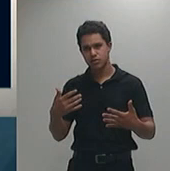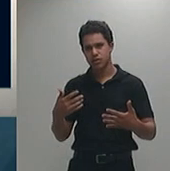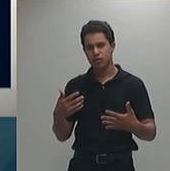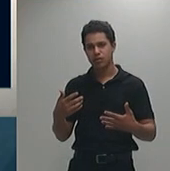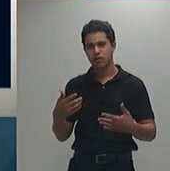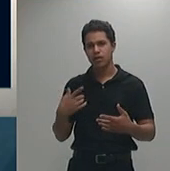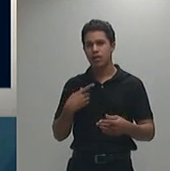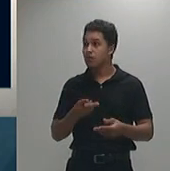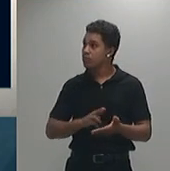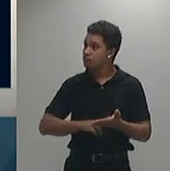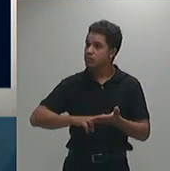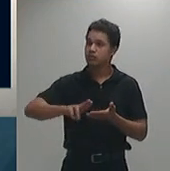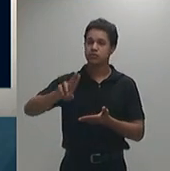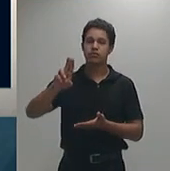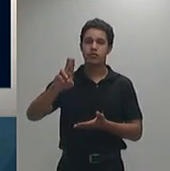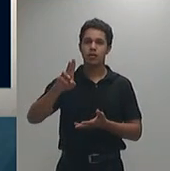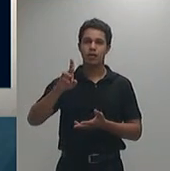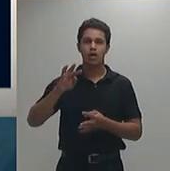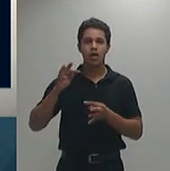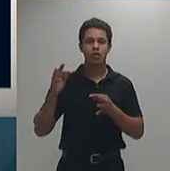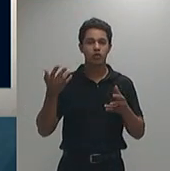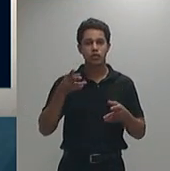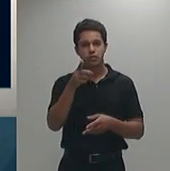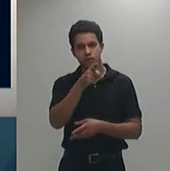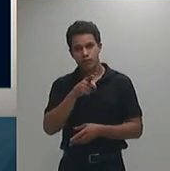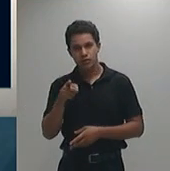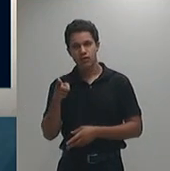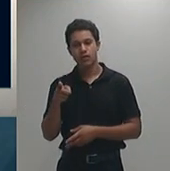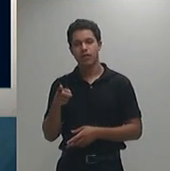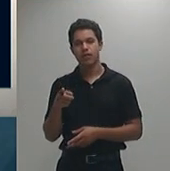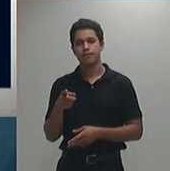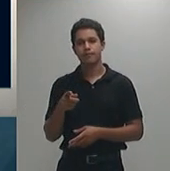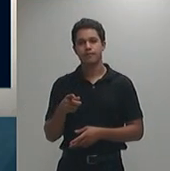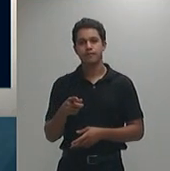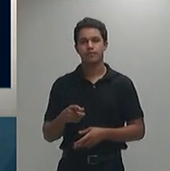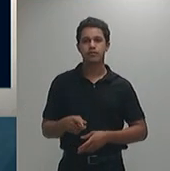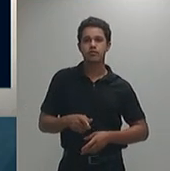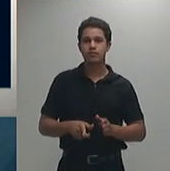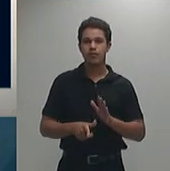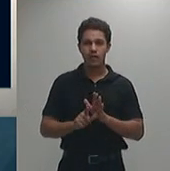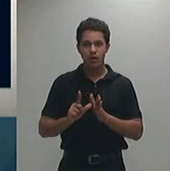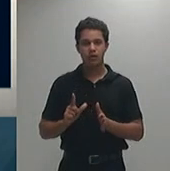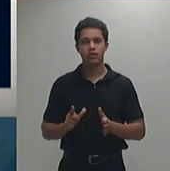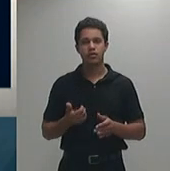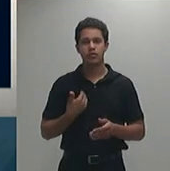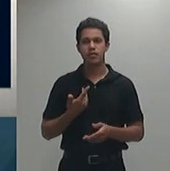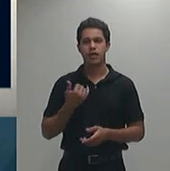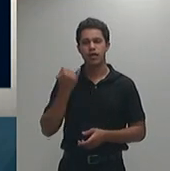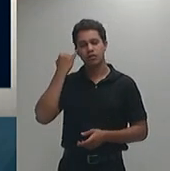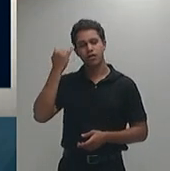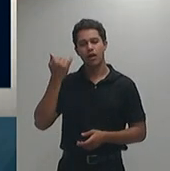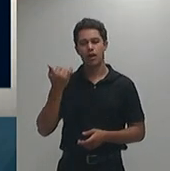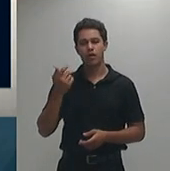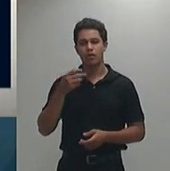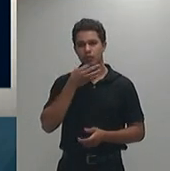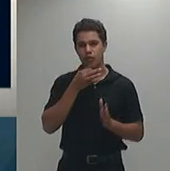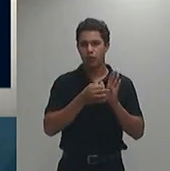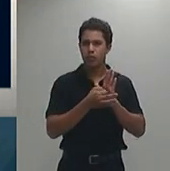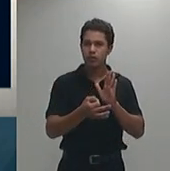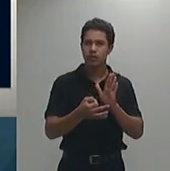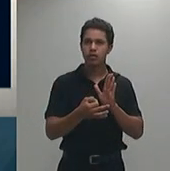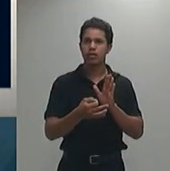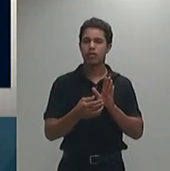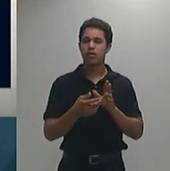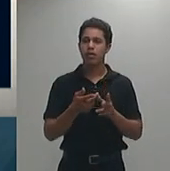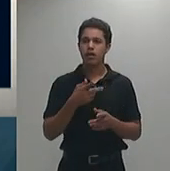por encaminhar aos eminentes colegas com descendência minha posição eu eu acabei